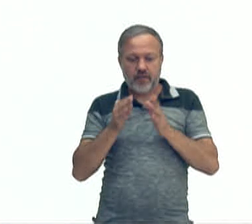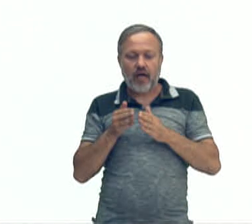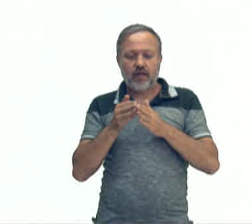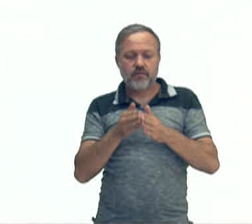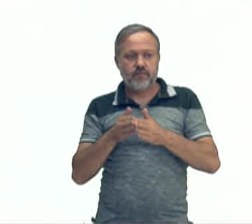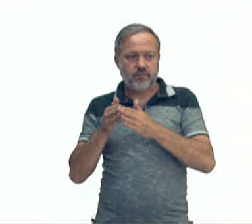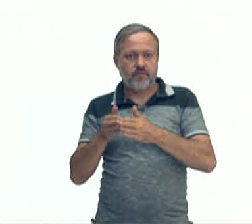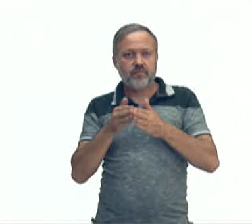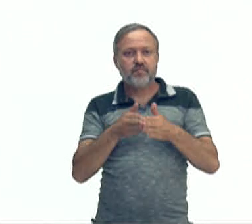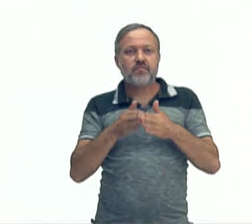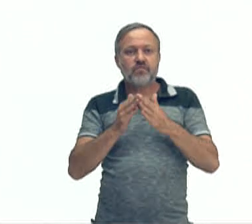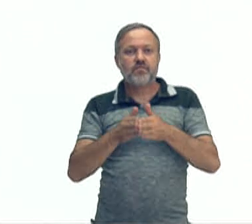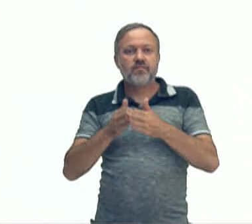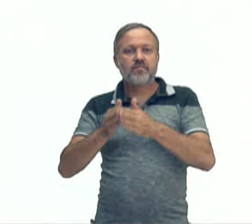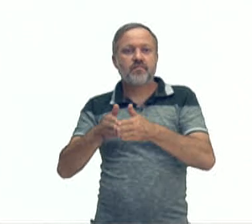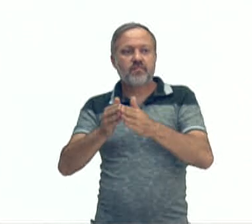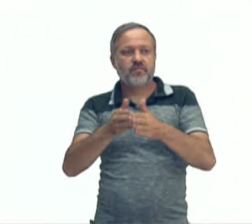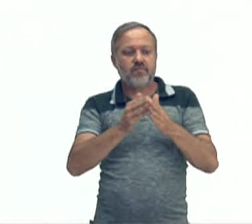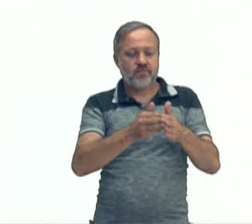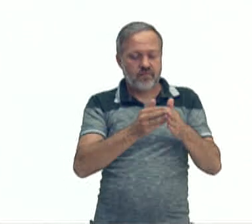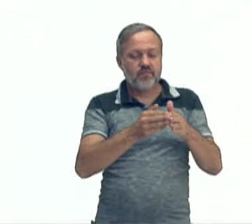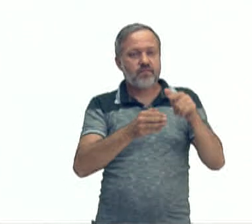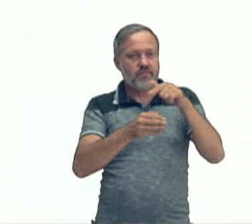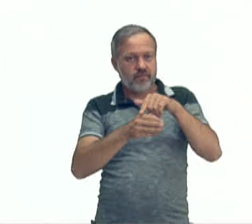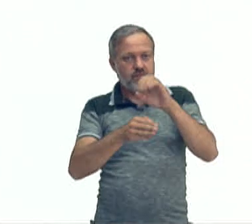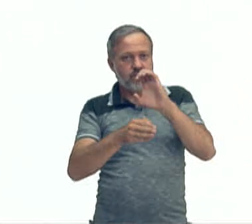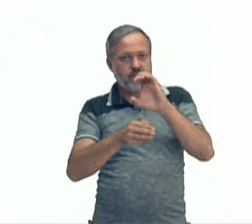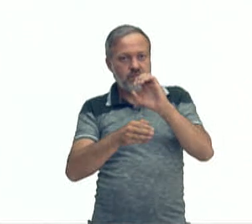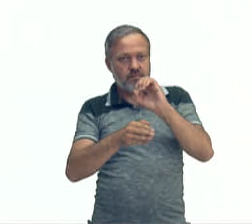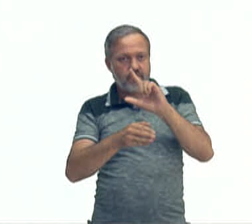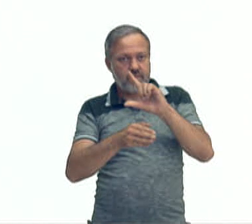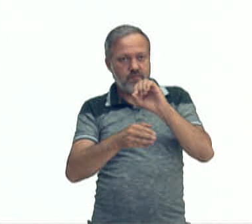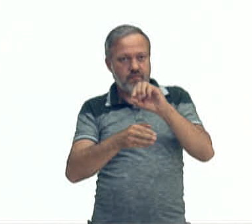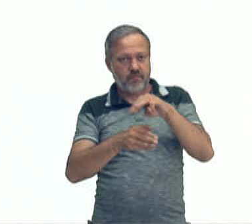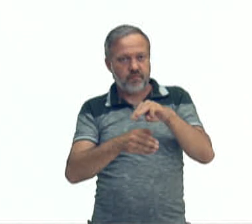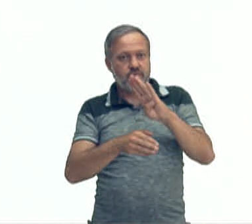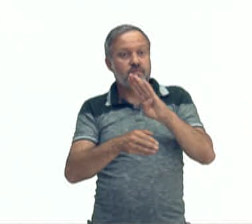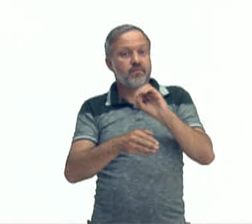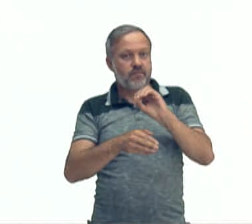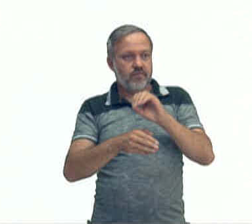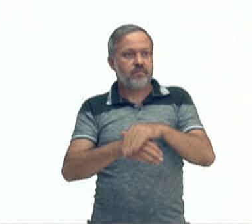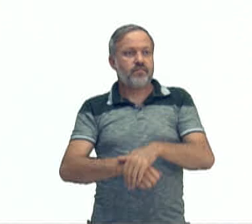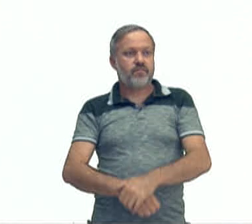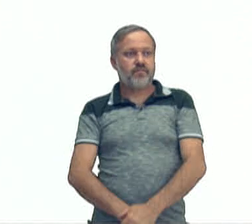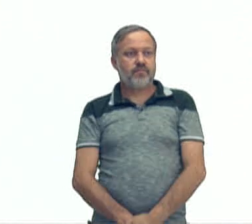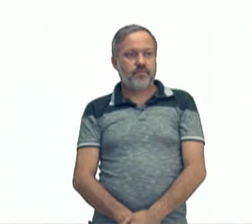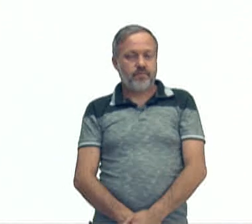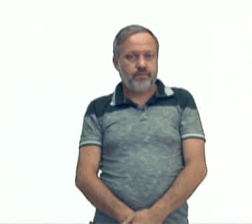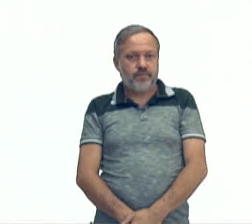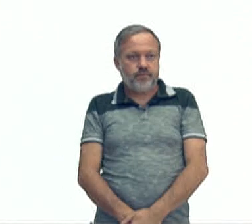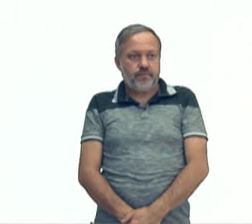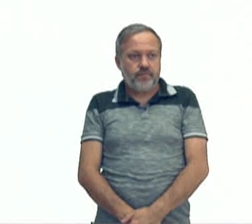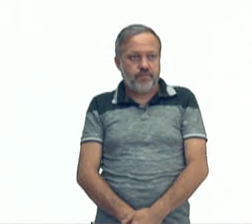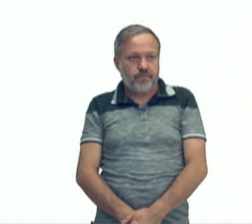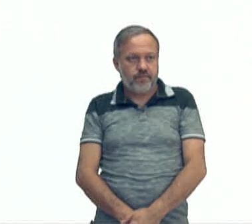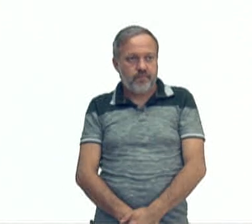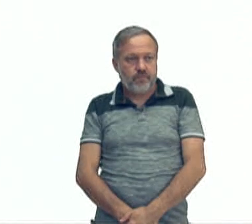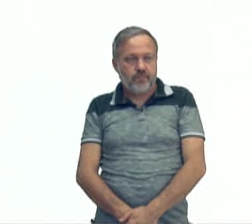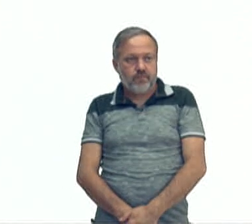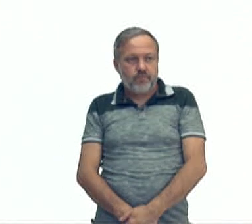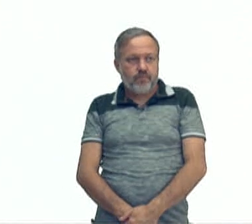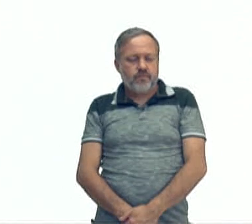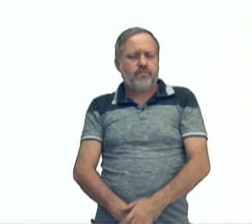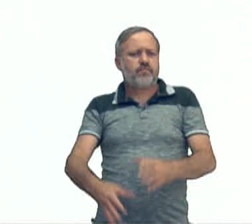chegar aqui, com a chegada aí de Cristóvão Colombo, e assim sucessivamente. Bom, com isso, muitas